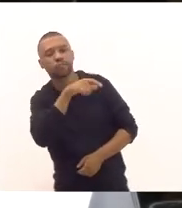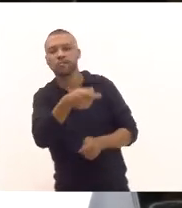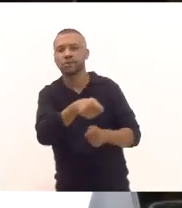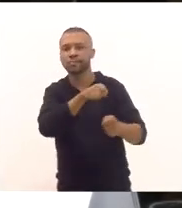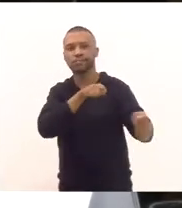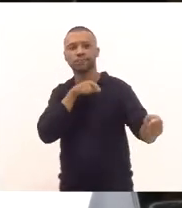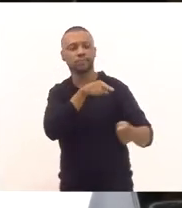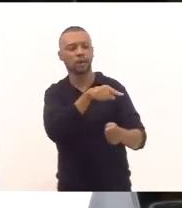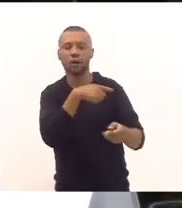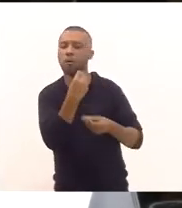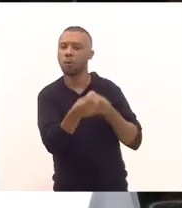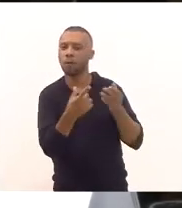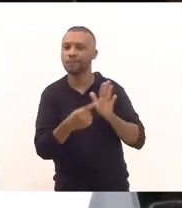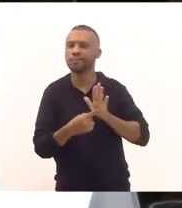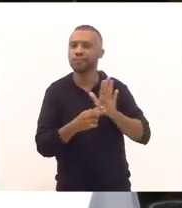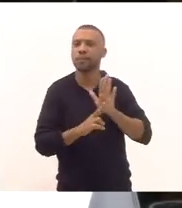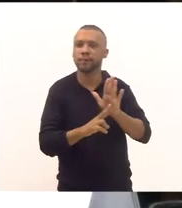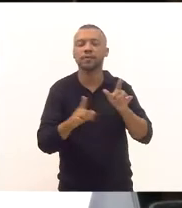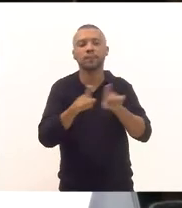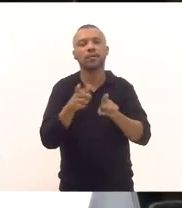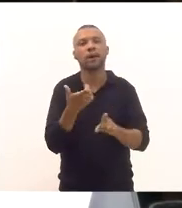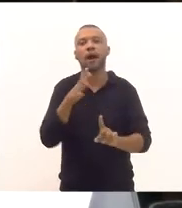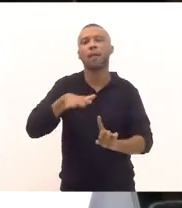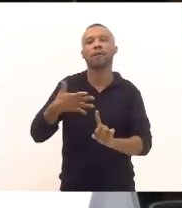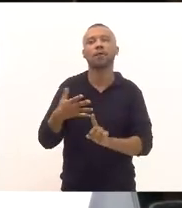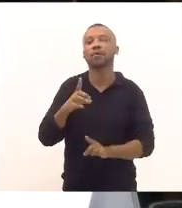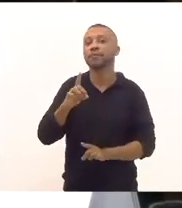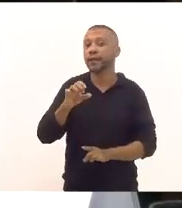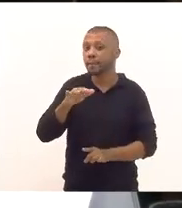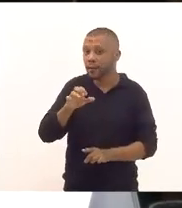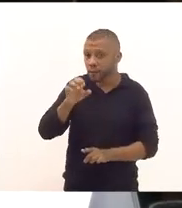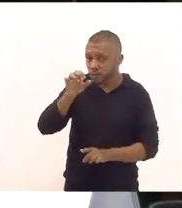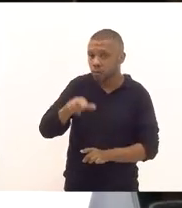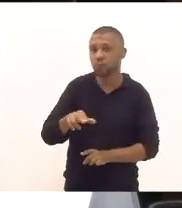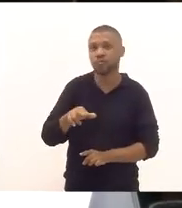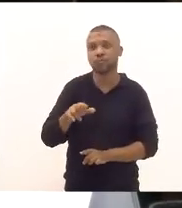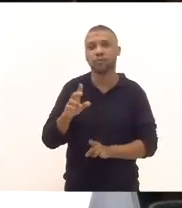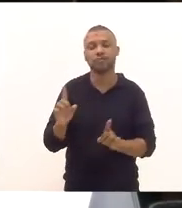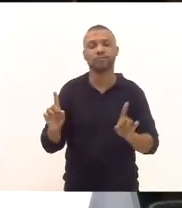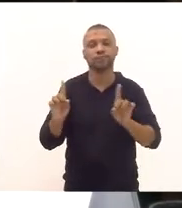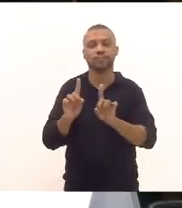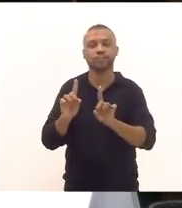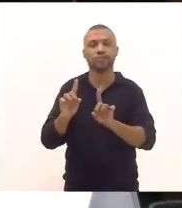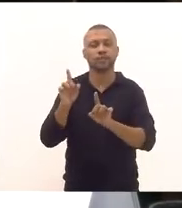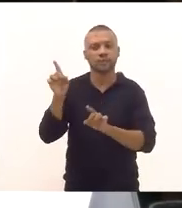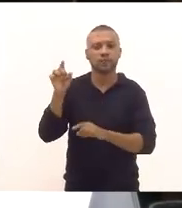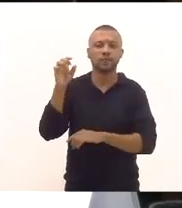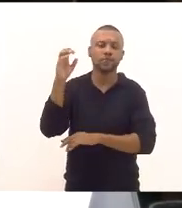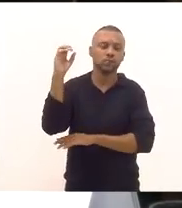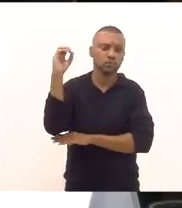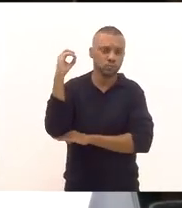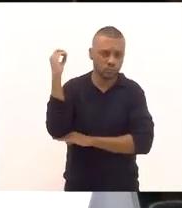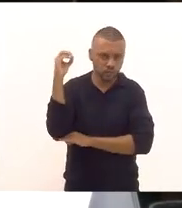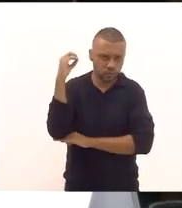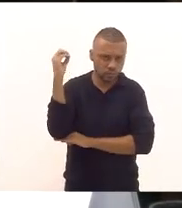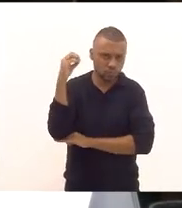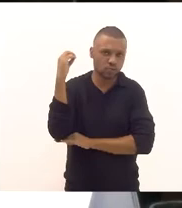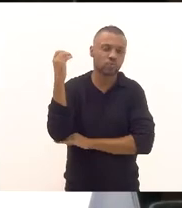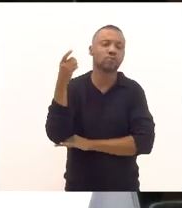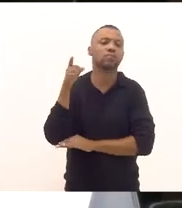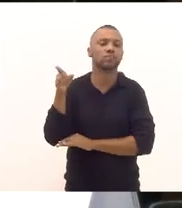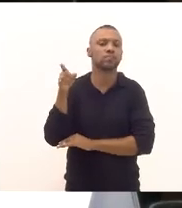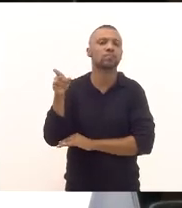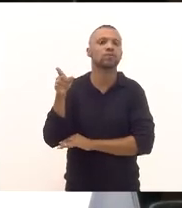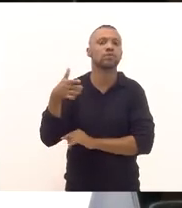e também a homenagear o de Emerson porque eu lá do Rio Grande do Sul lá de Porto Alegre